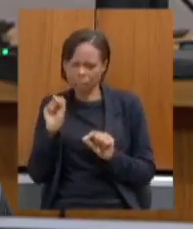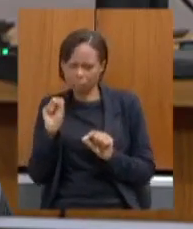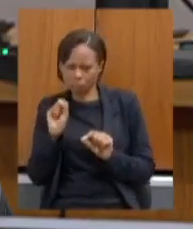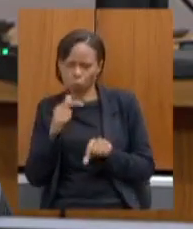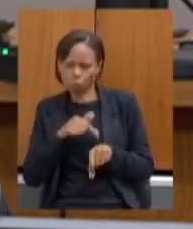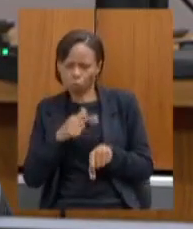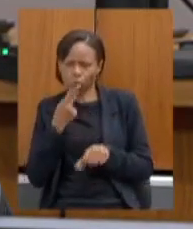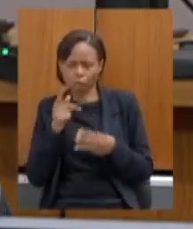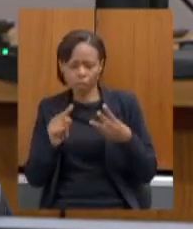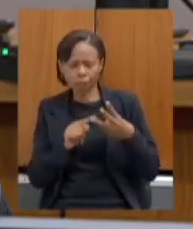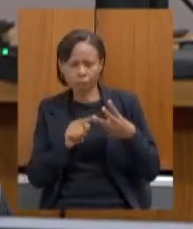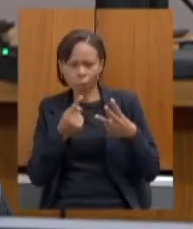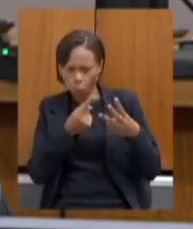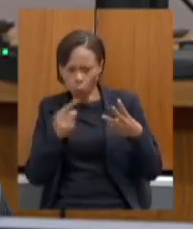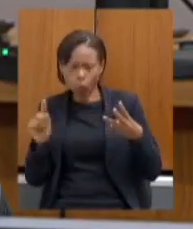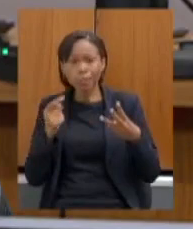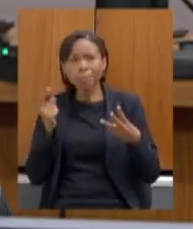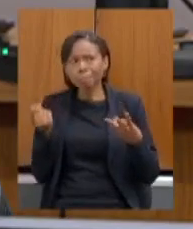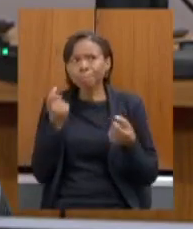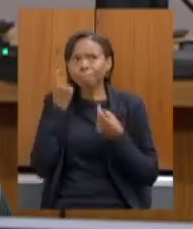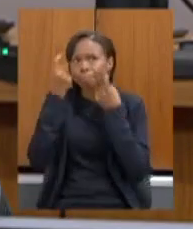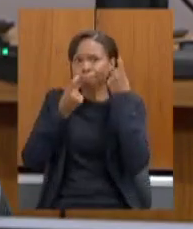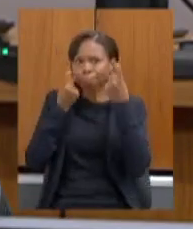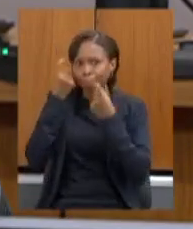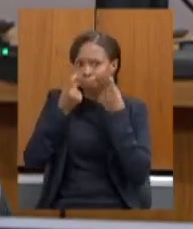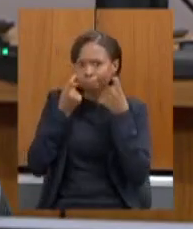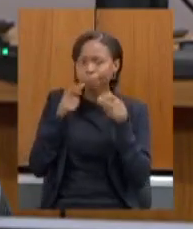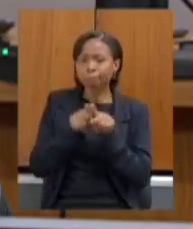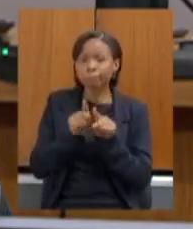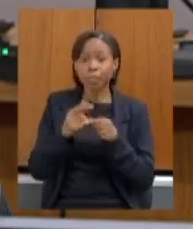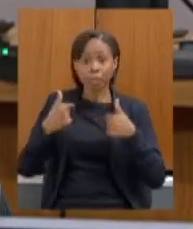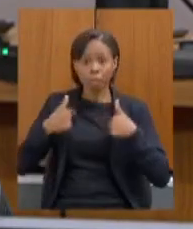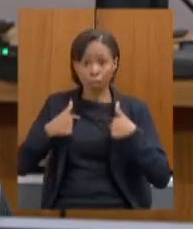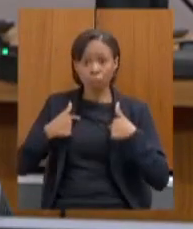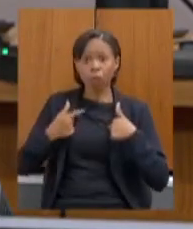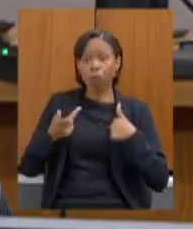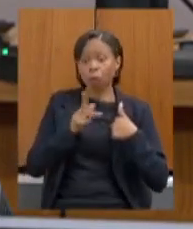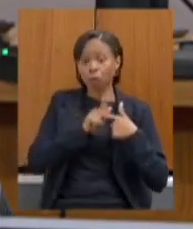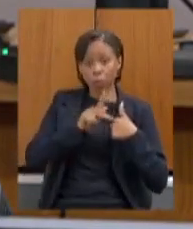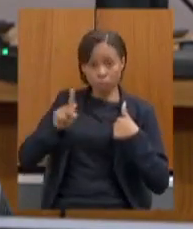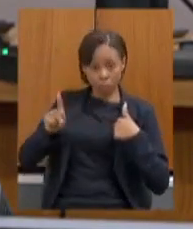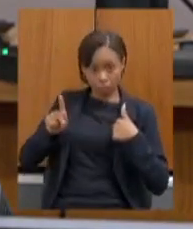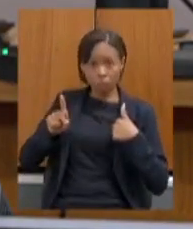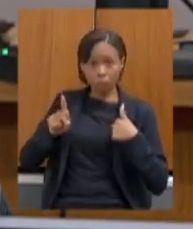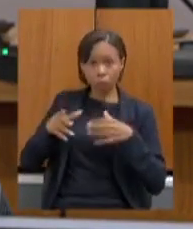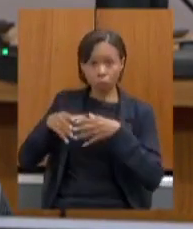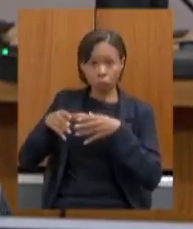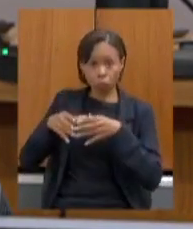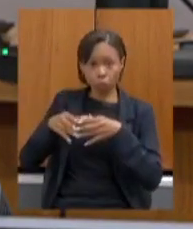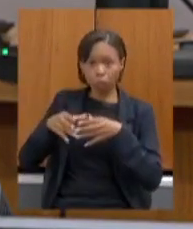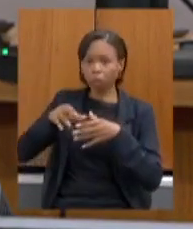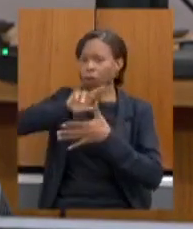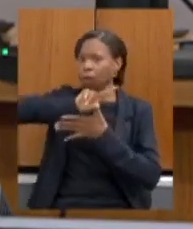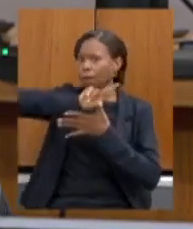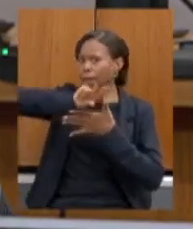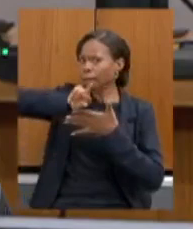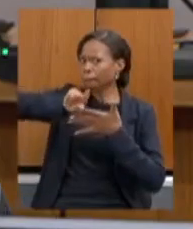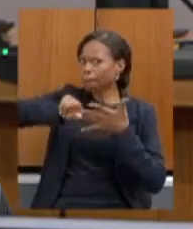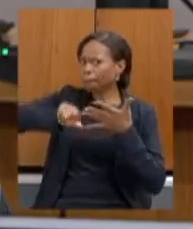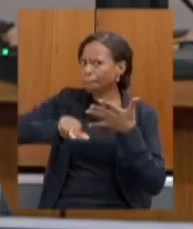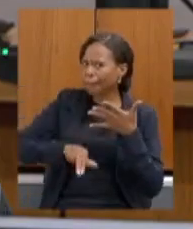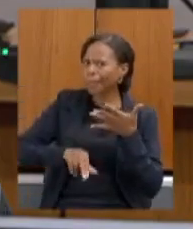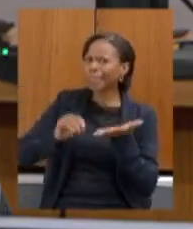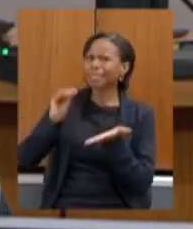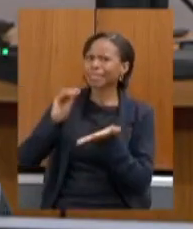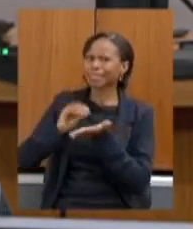que também é um outro objeto de preocupação, presido uma comissão que tem chegado muitas demandas da comunidade,